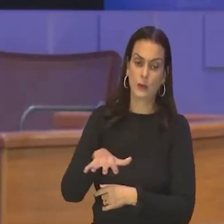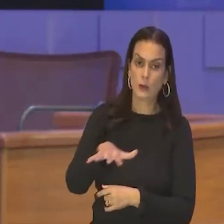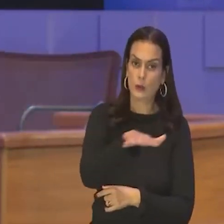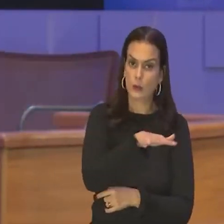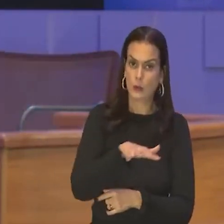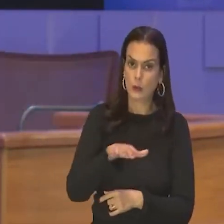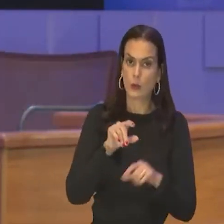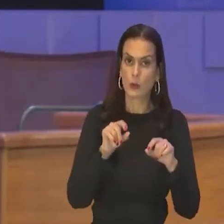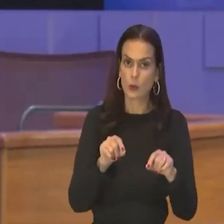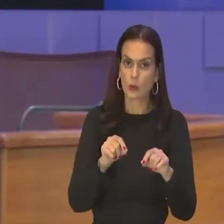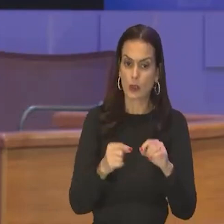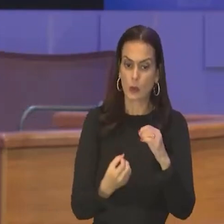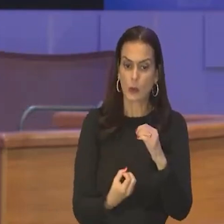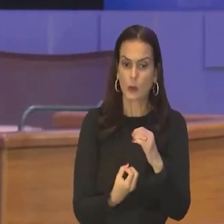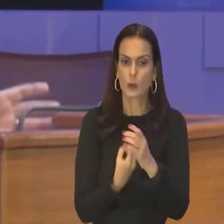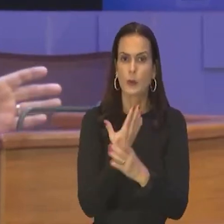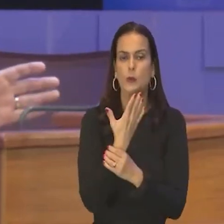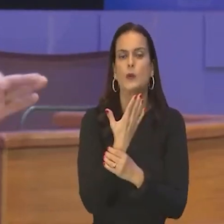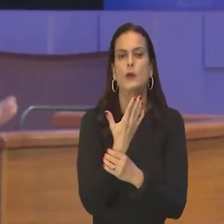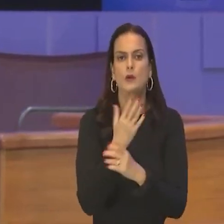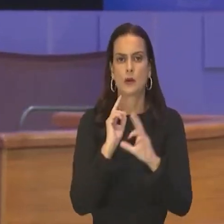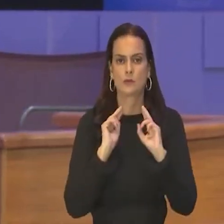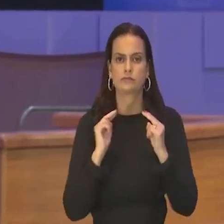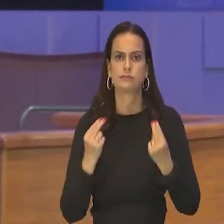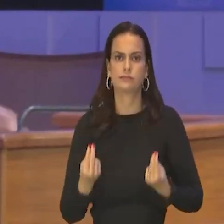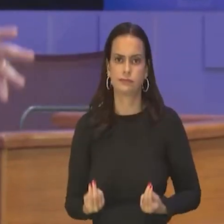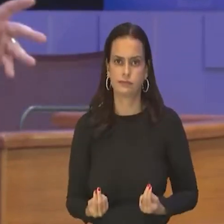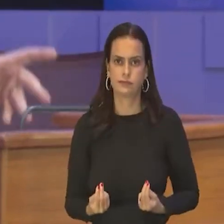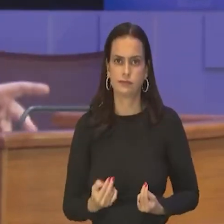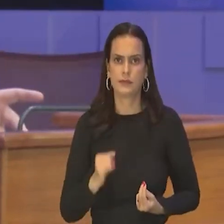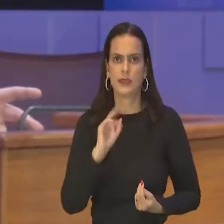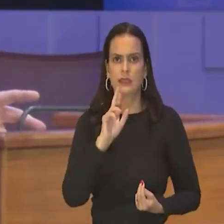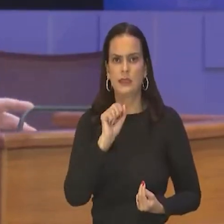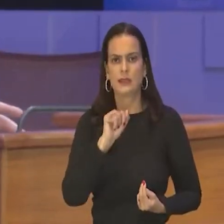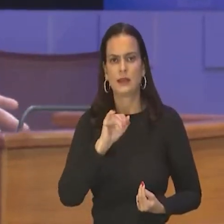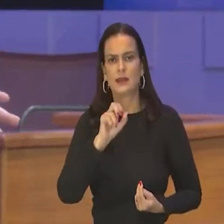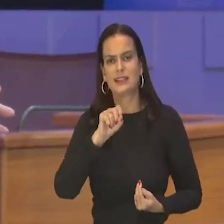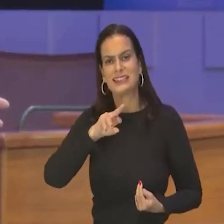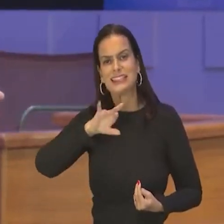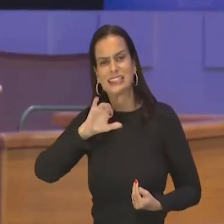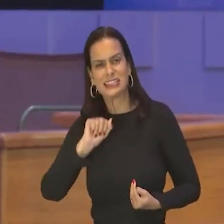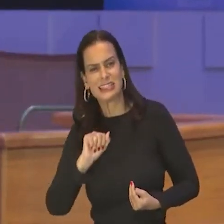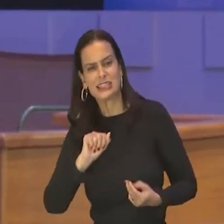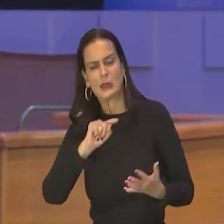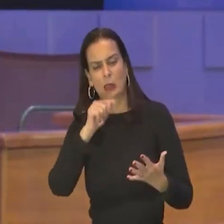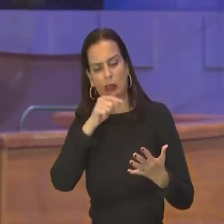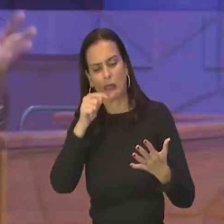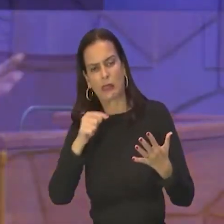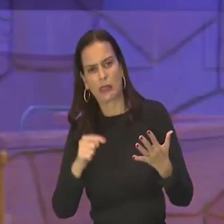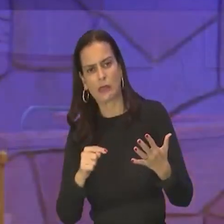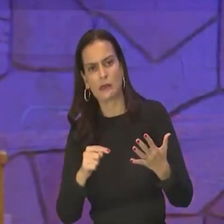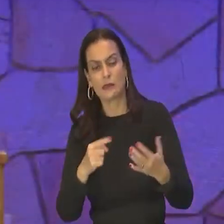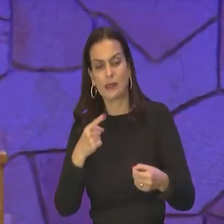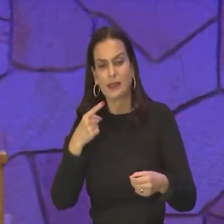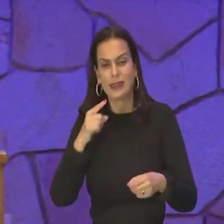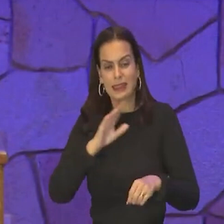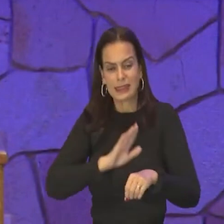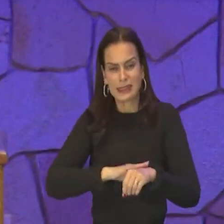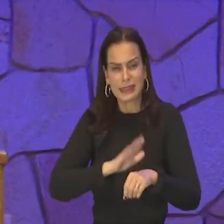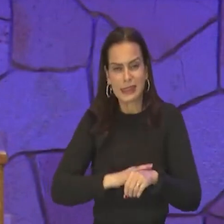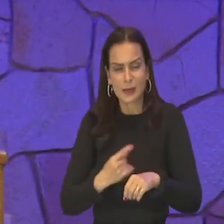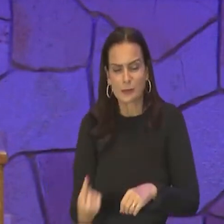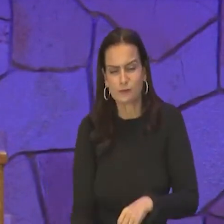considerada o berço da humanidade, a Turquia, o Irã, a Síria, aquele tempo antigo